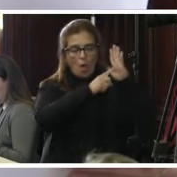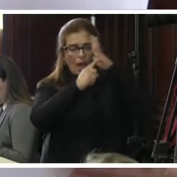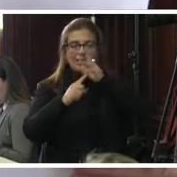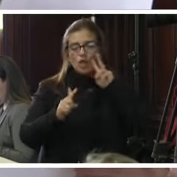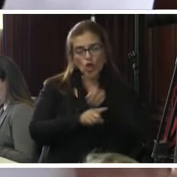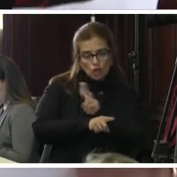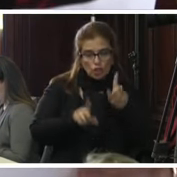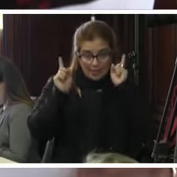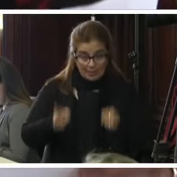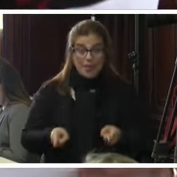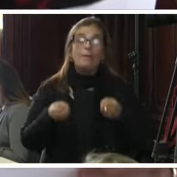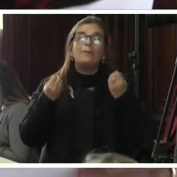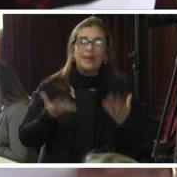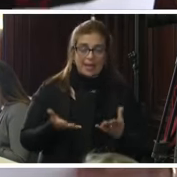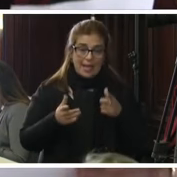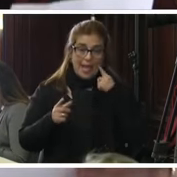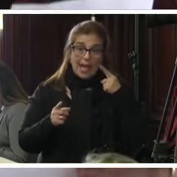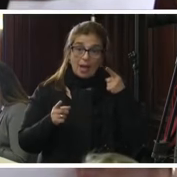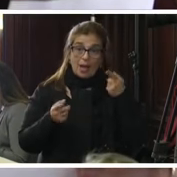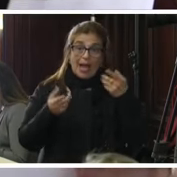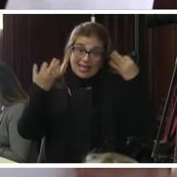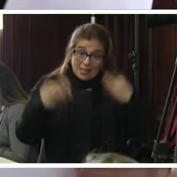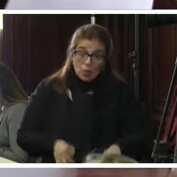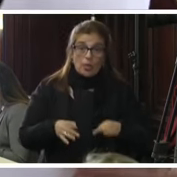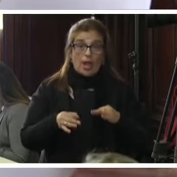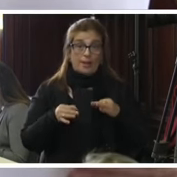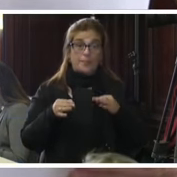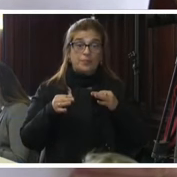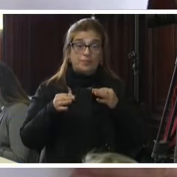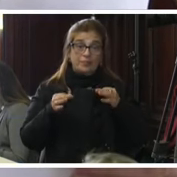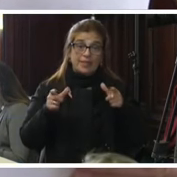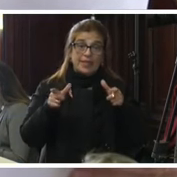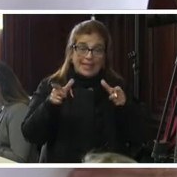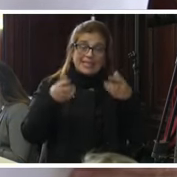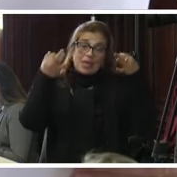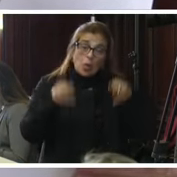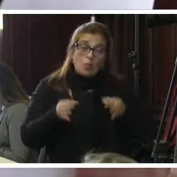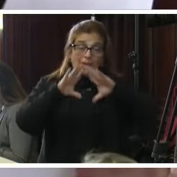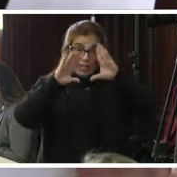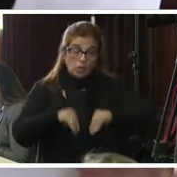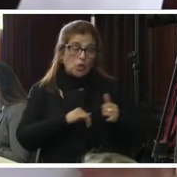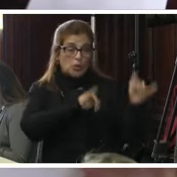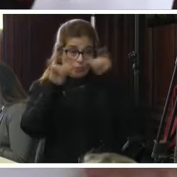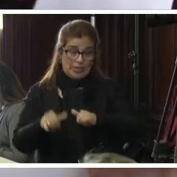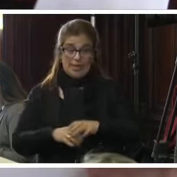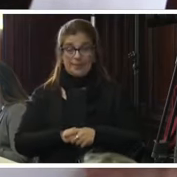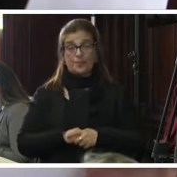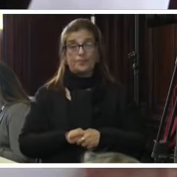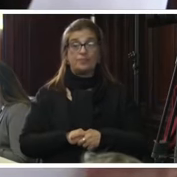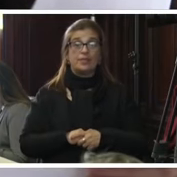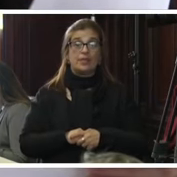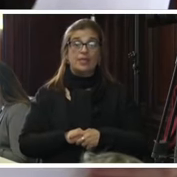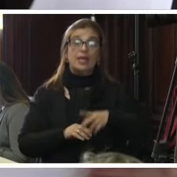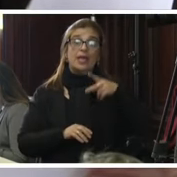fim, assegurar que os mandados de busca e apreensão e prisão sejam cumpridos durante o dia. Em novembro